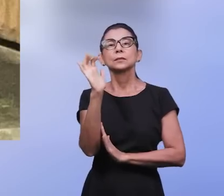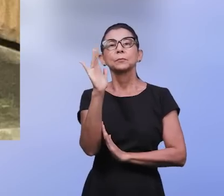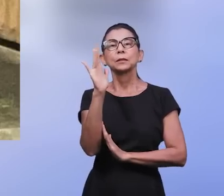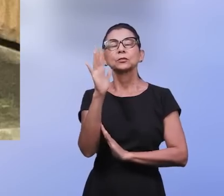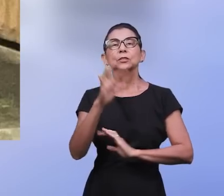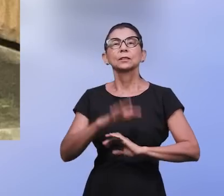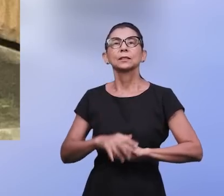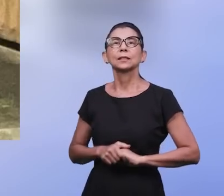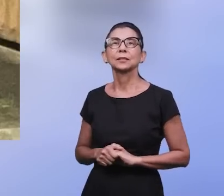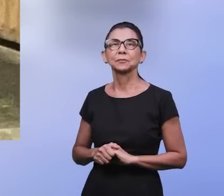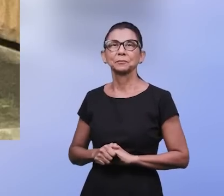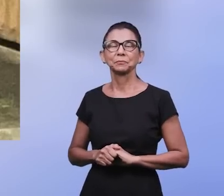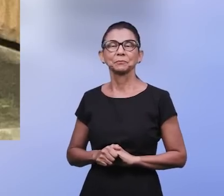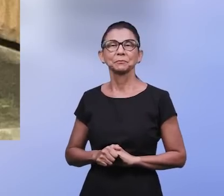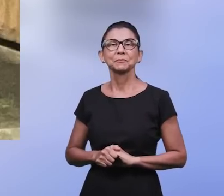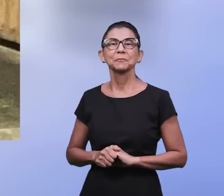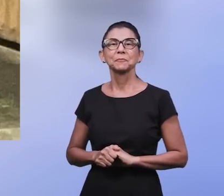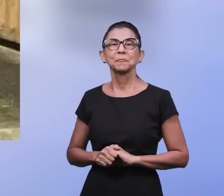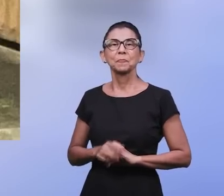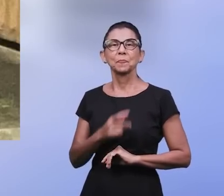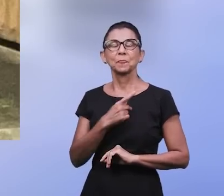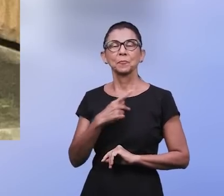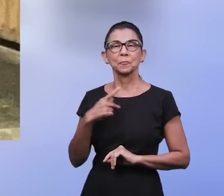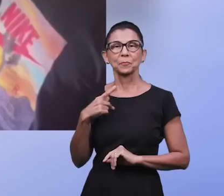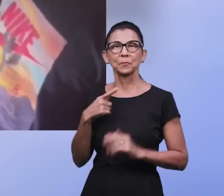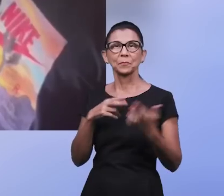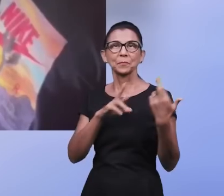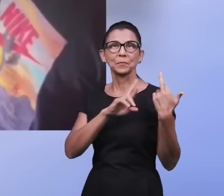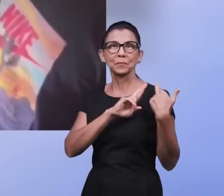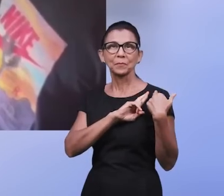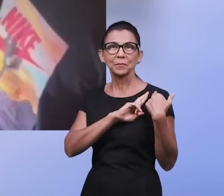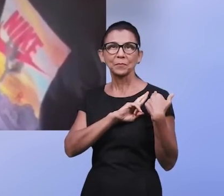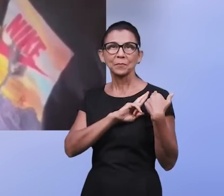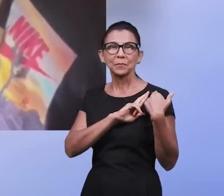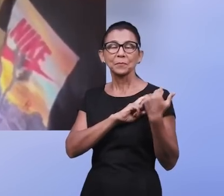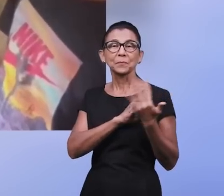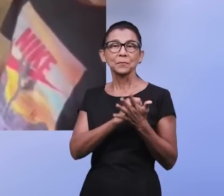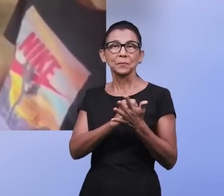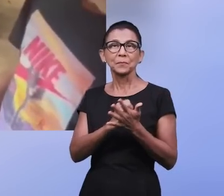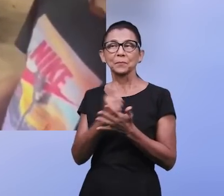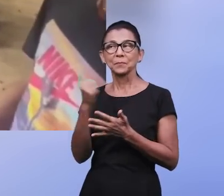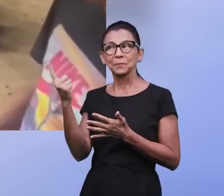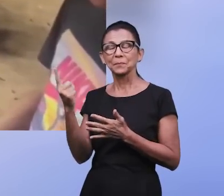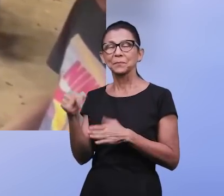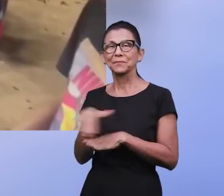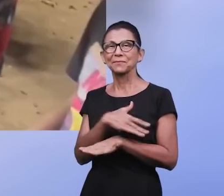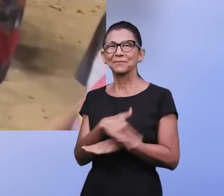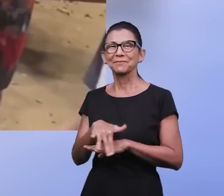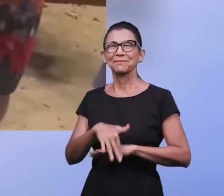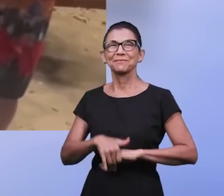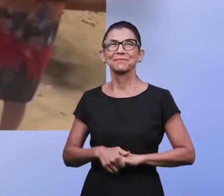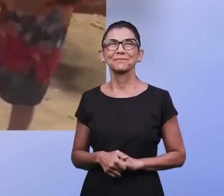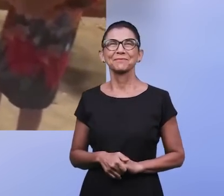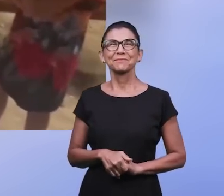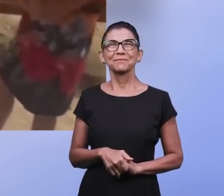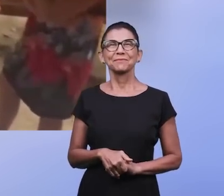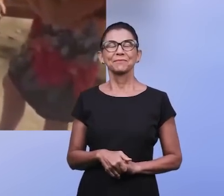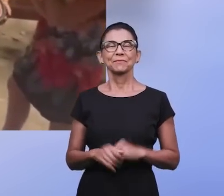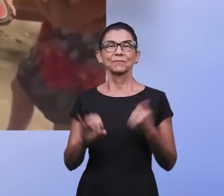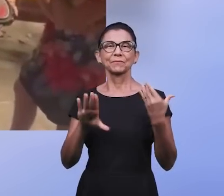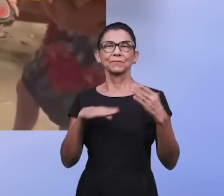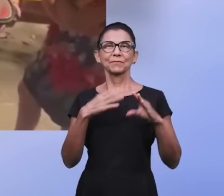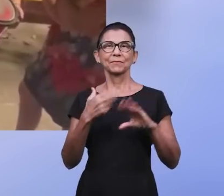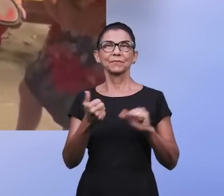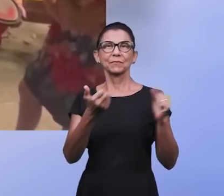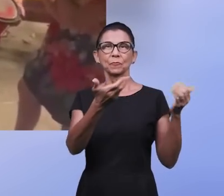Igreja Vila Celeste 2, do pastor Daurone. Vemos os nossos irmãos pelas ruas louvando o nome do Senhor e